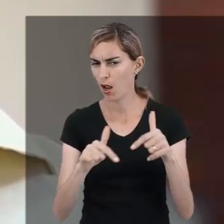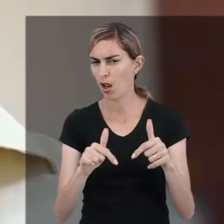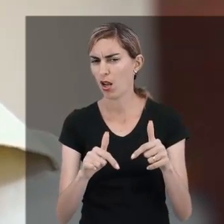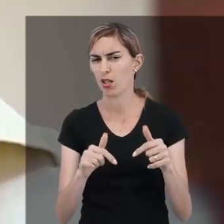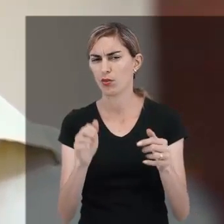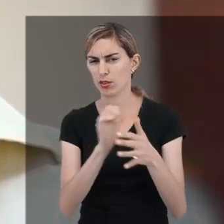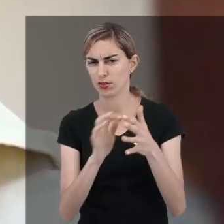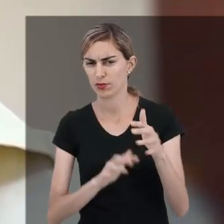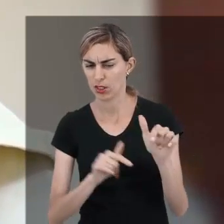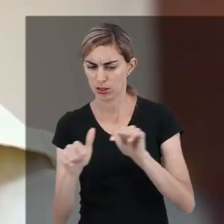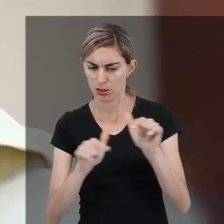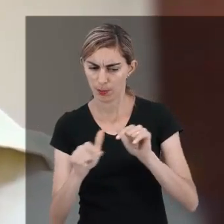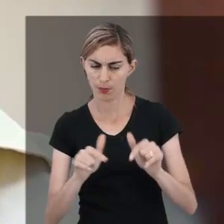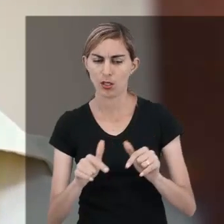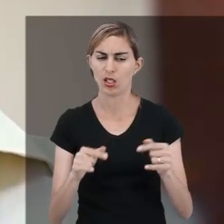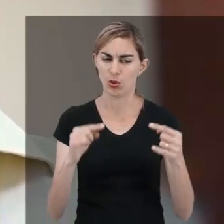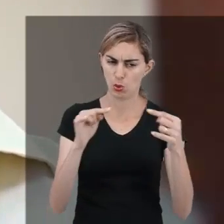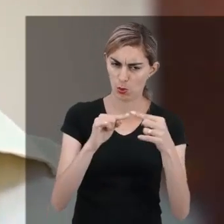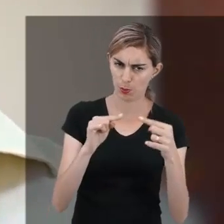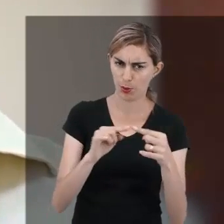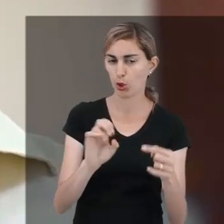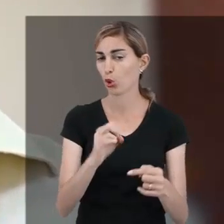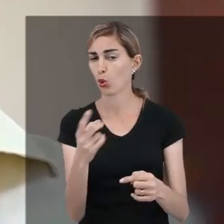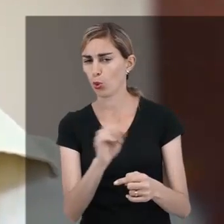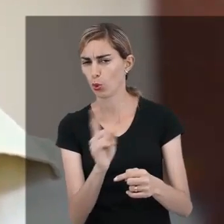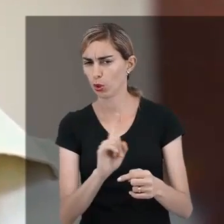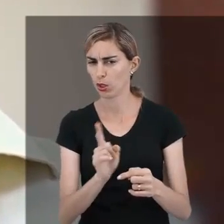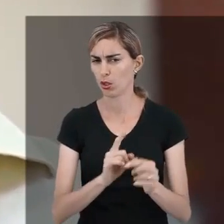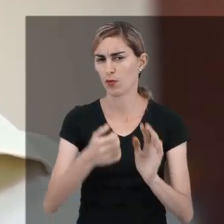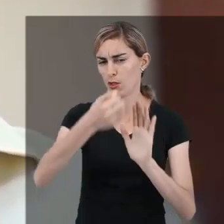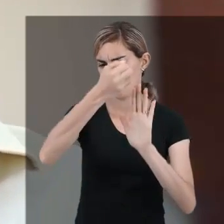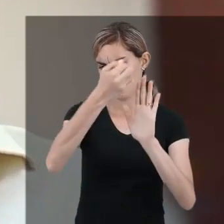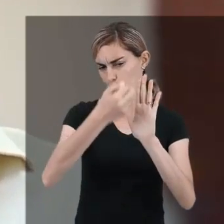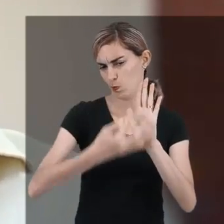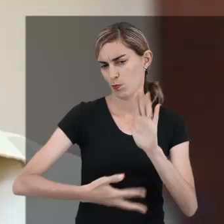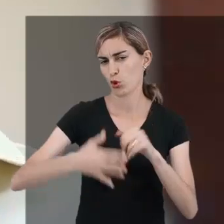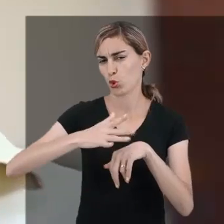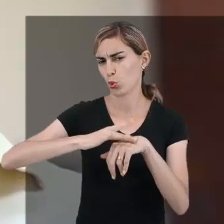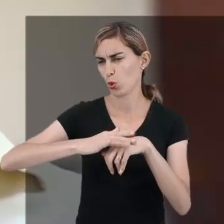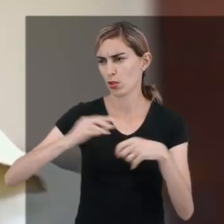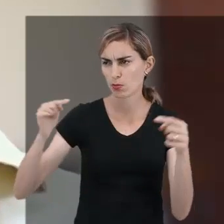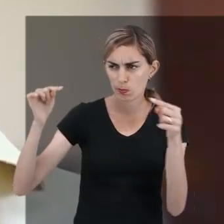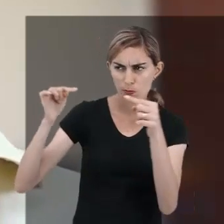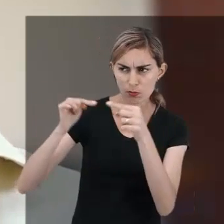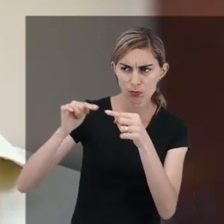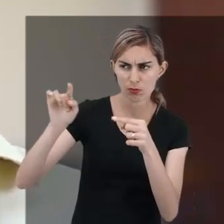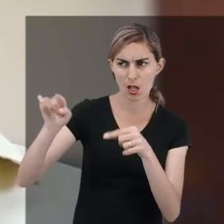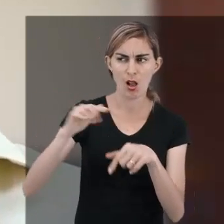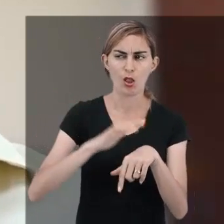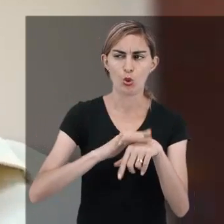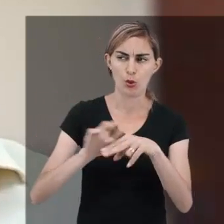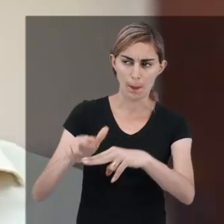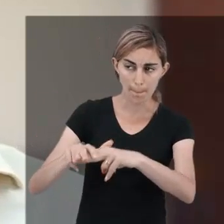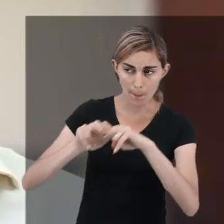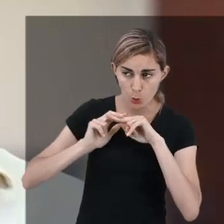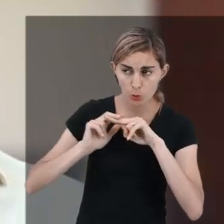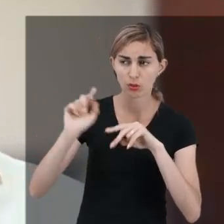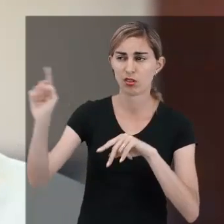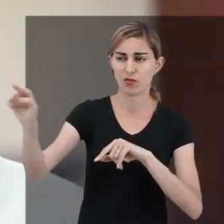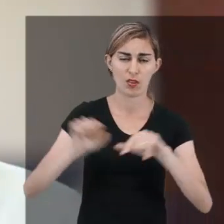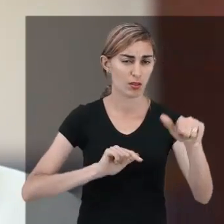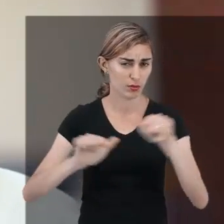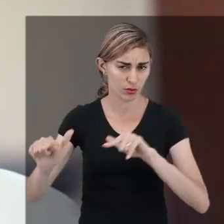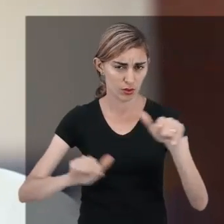da atividade e vai pegar a descrição da doença do trabalhador e casar e verificar se aquela doença foi ou não